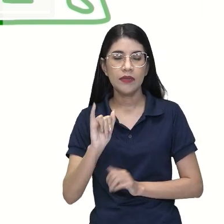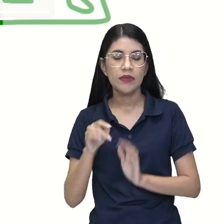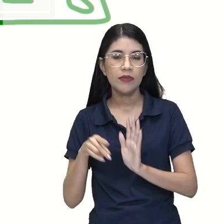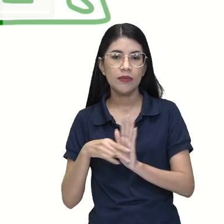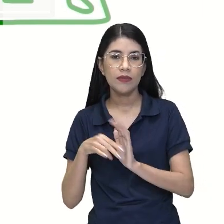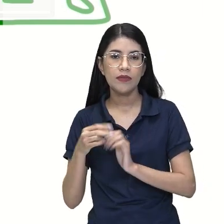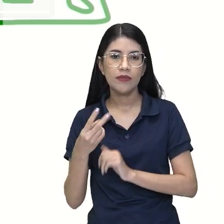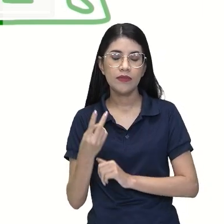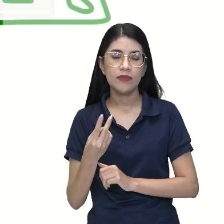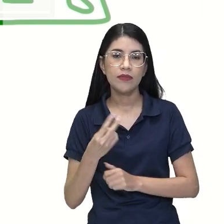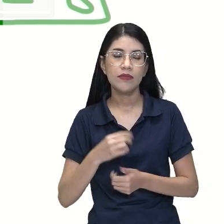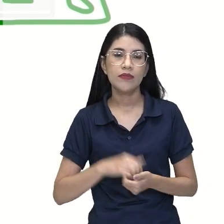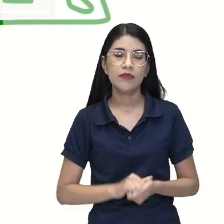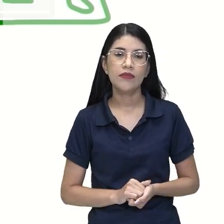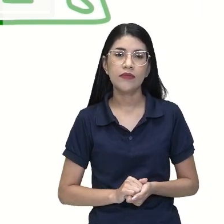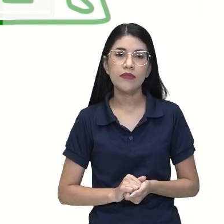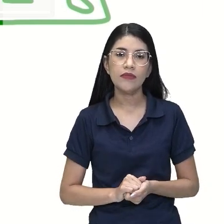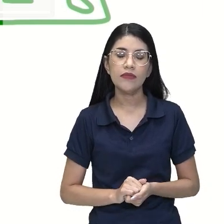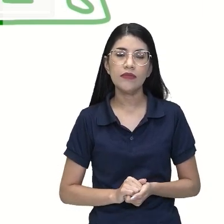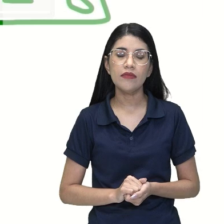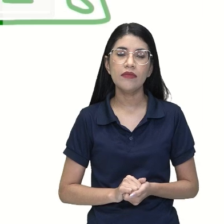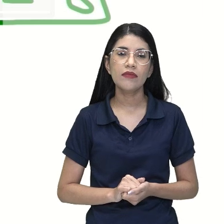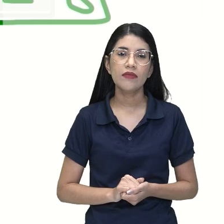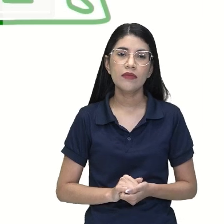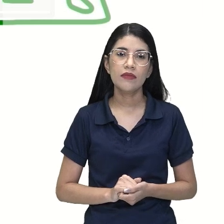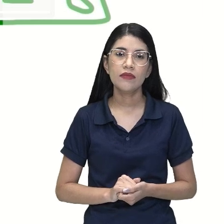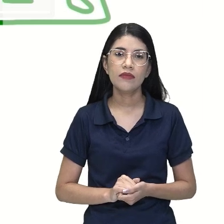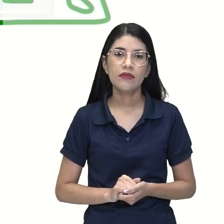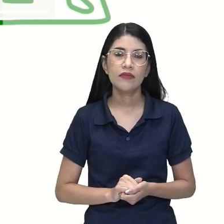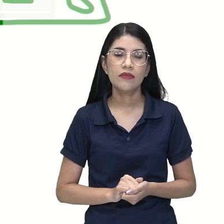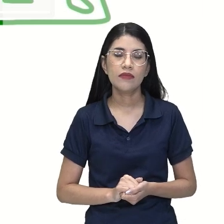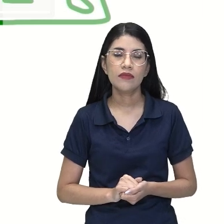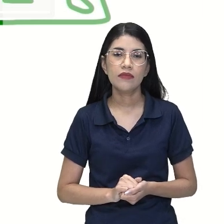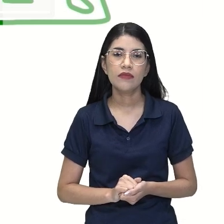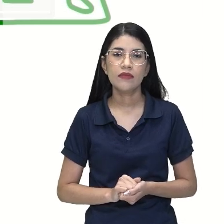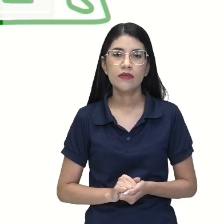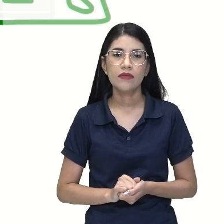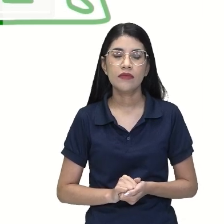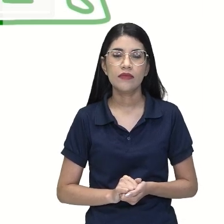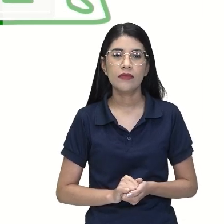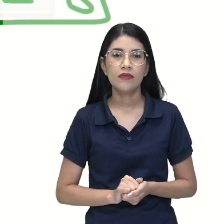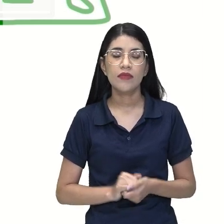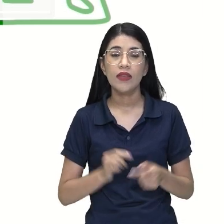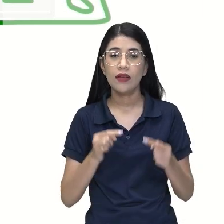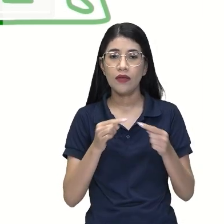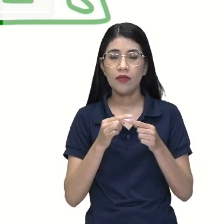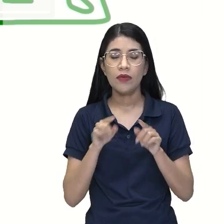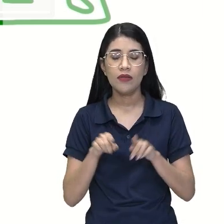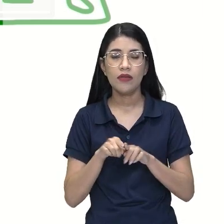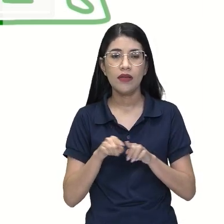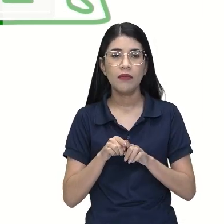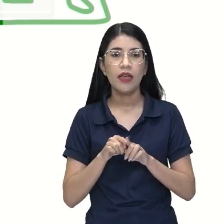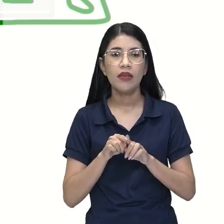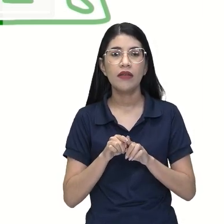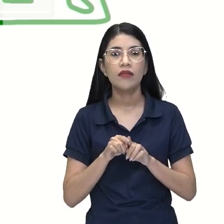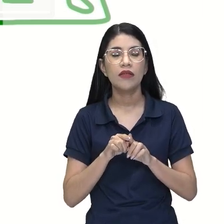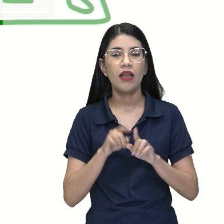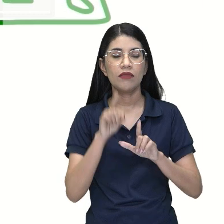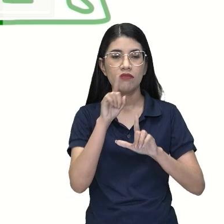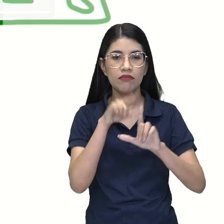tá? X igual a 2 e y igual a 2, tá? Conforme está lá no